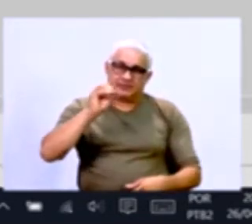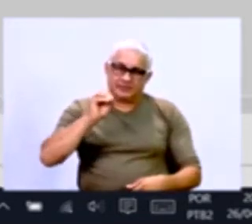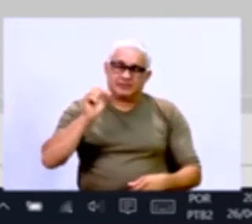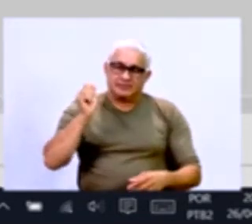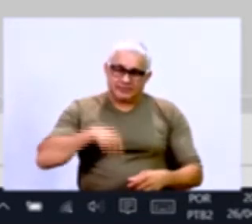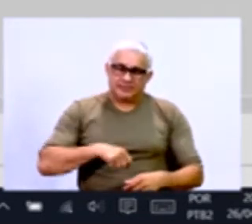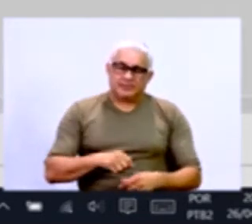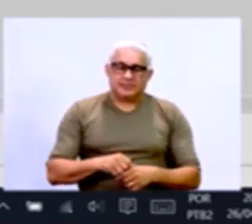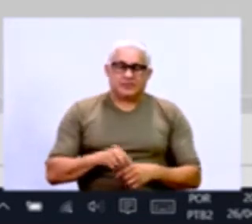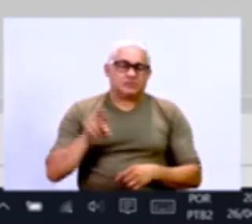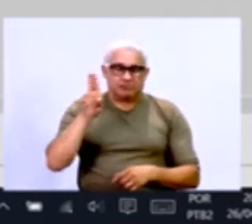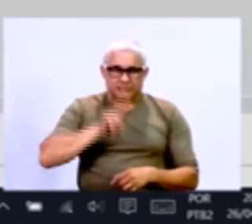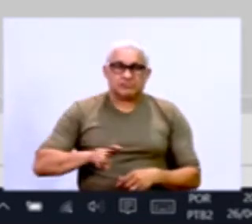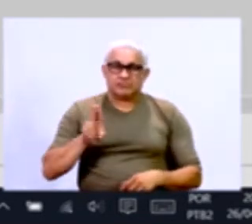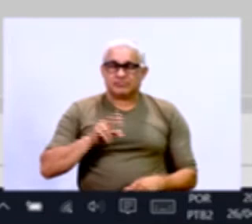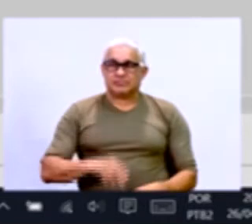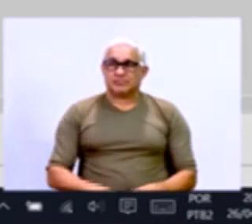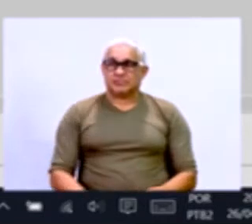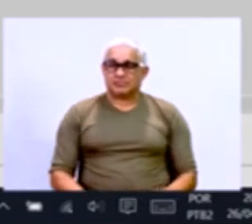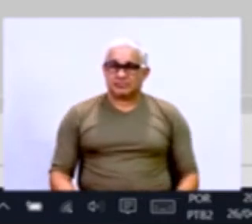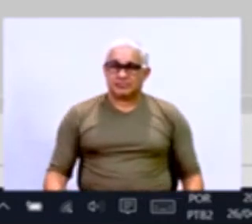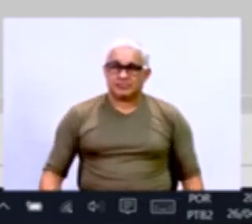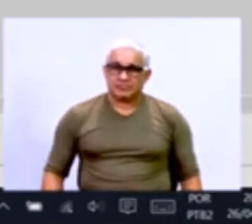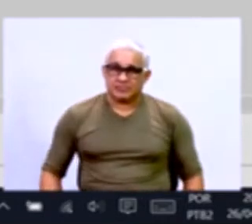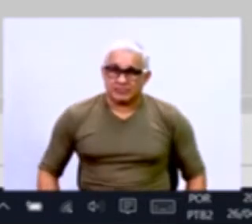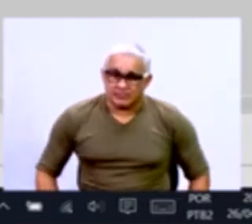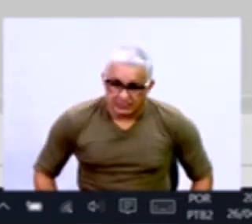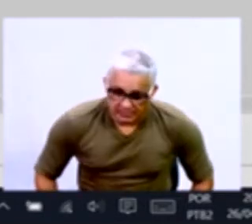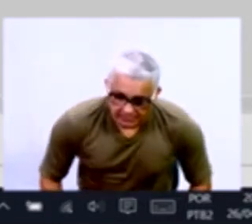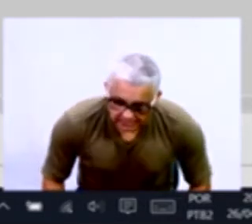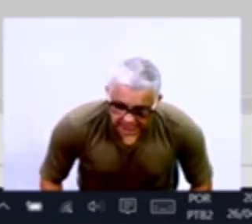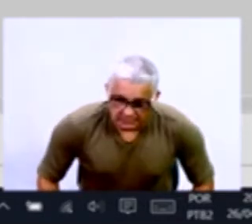gente utilizar aqui, tá?